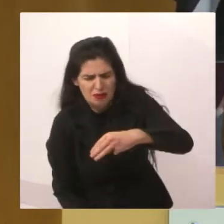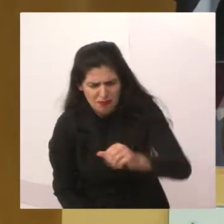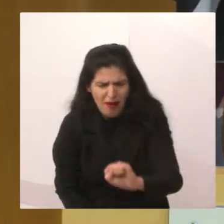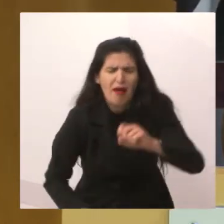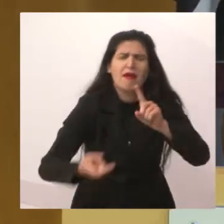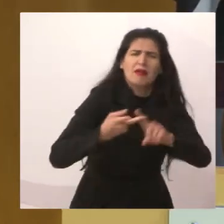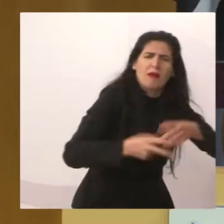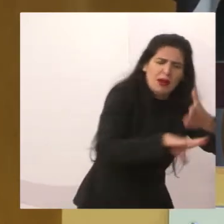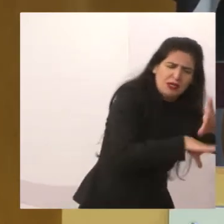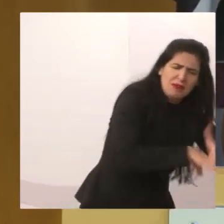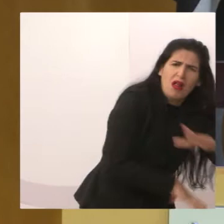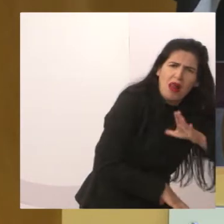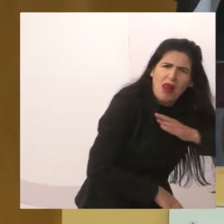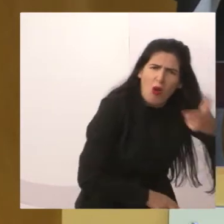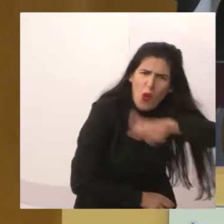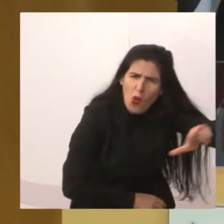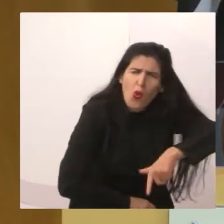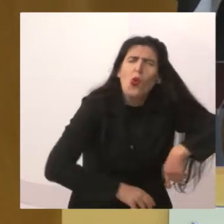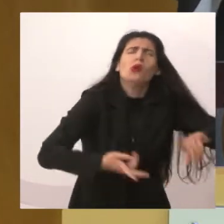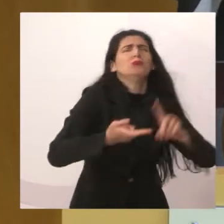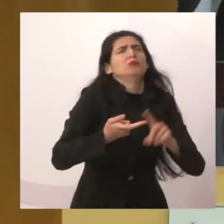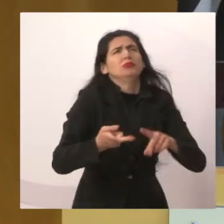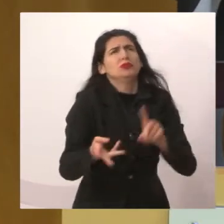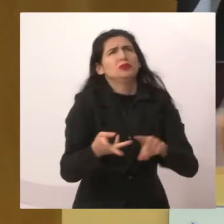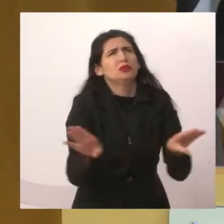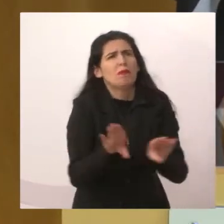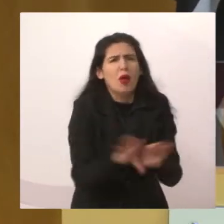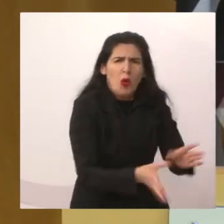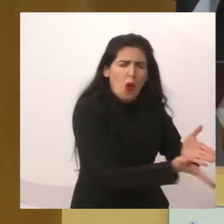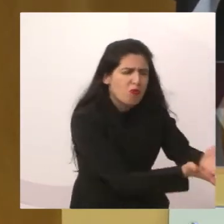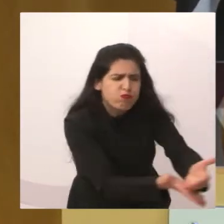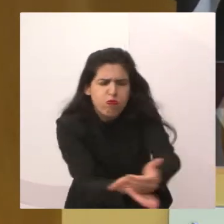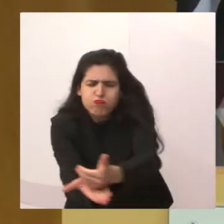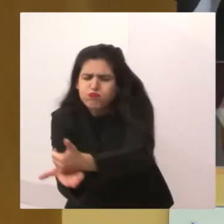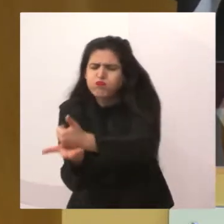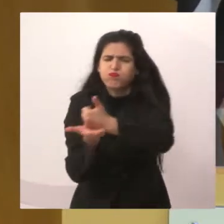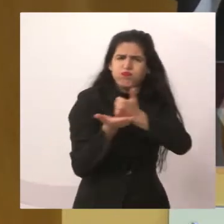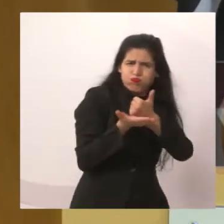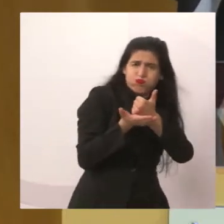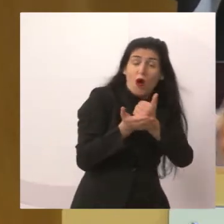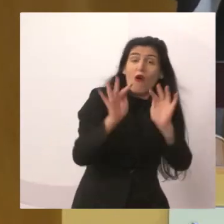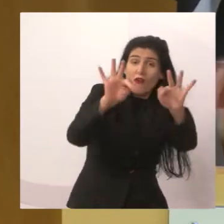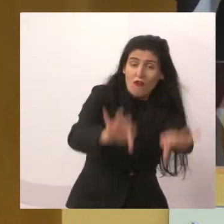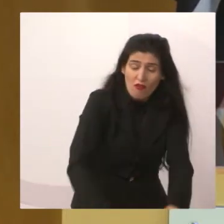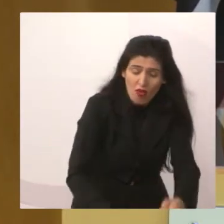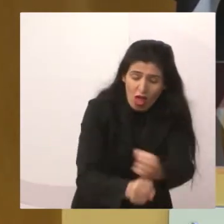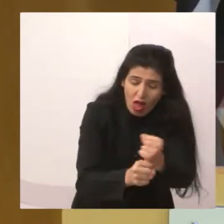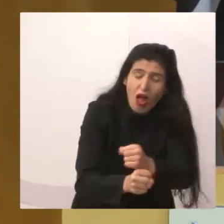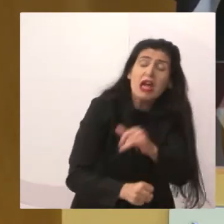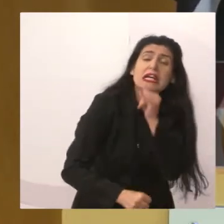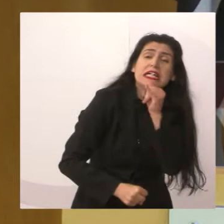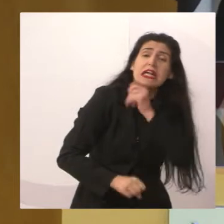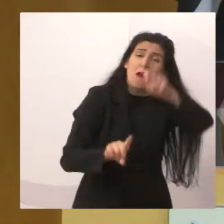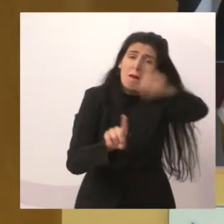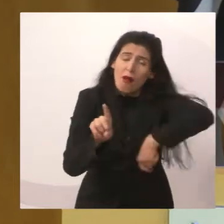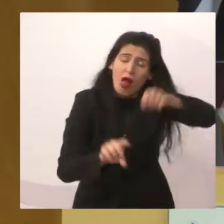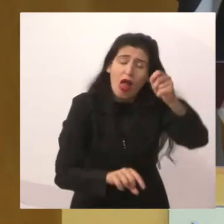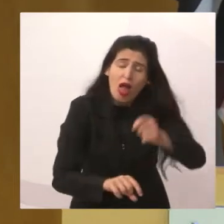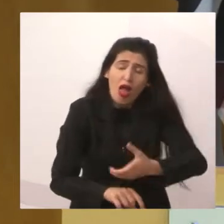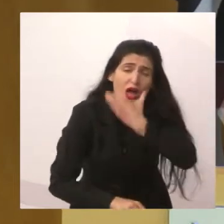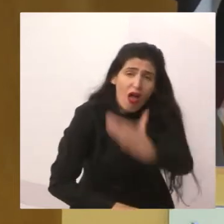dos municípios, tem as arrecadações que são previstas, e nós sabemos que no final do ano a tendência é que essa arrecadação ela caia.